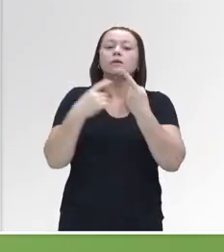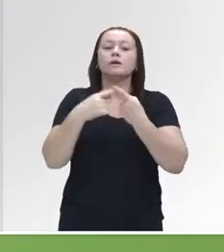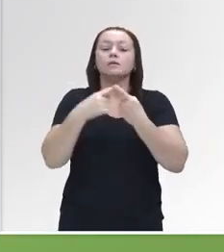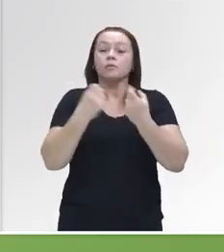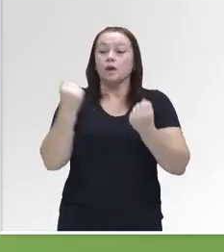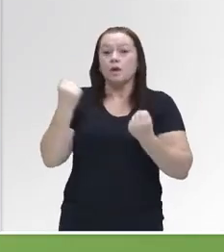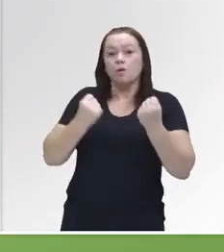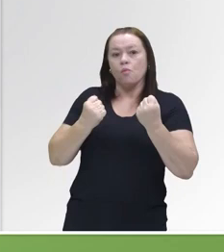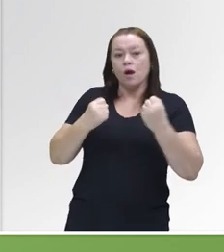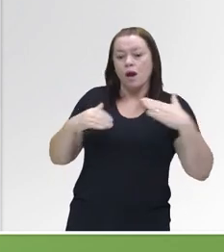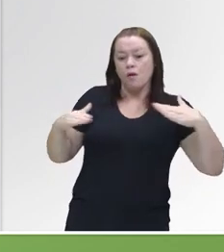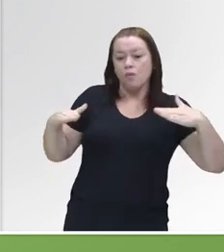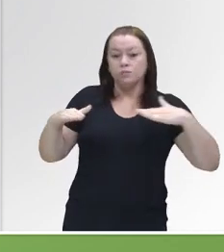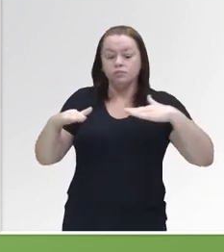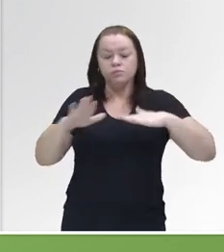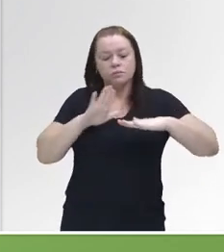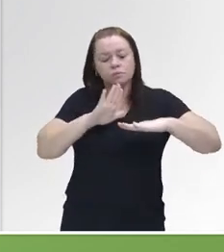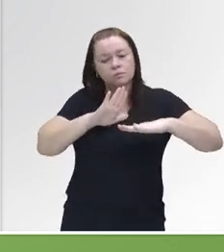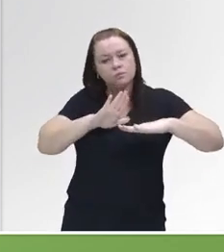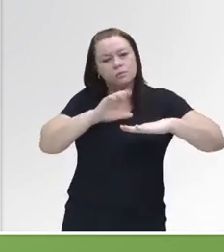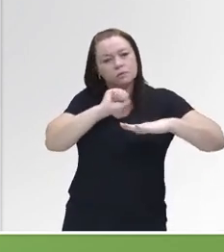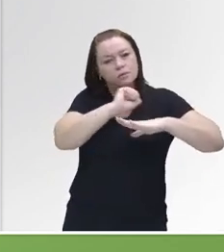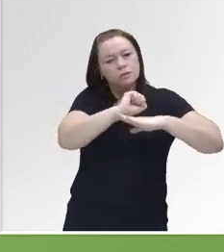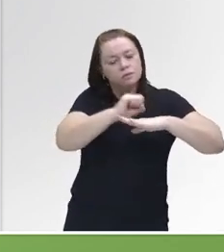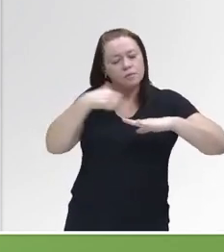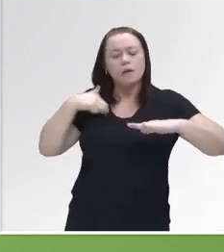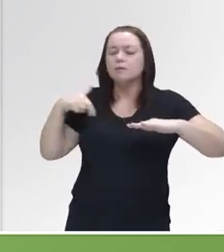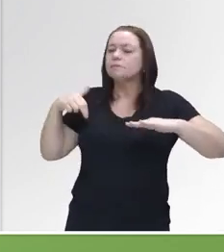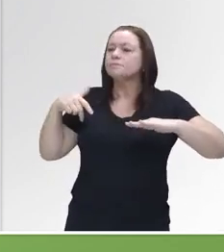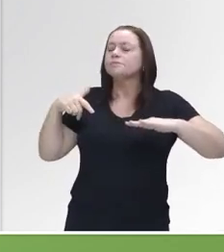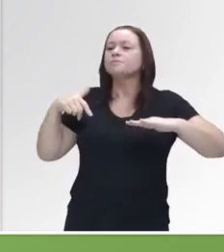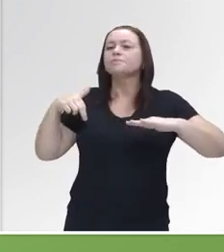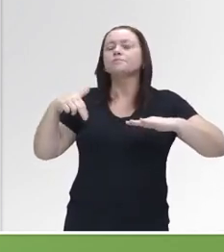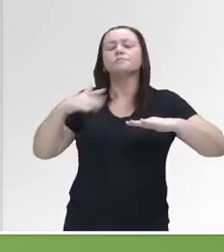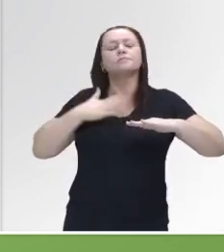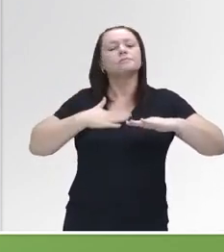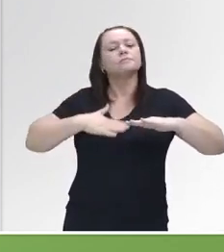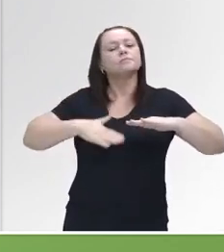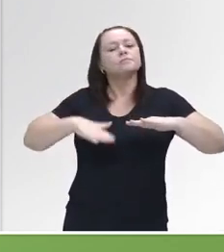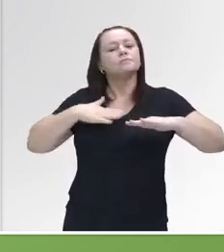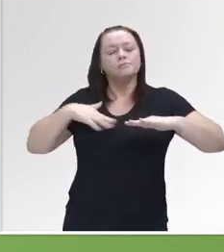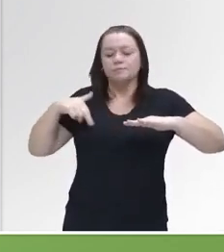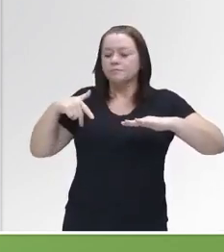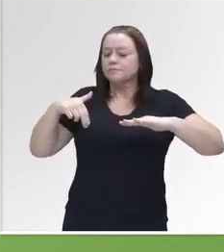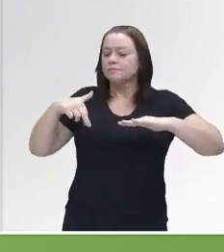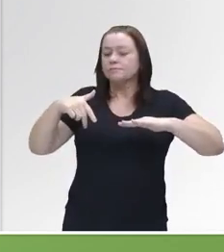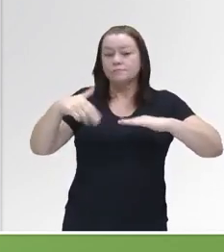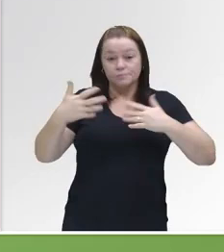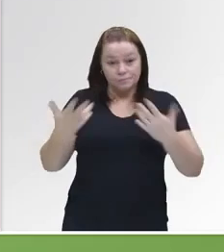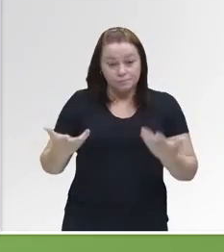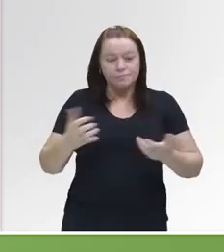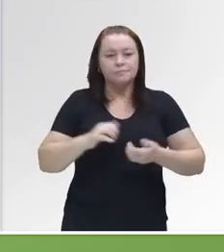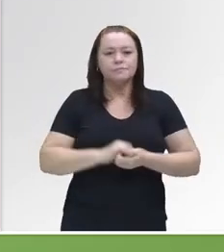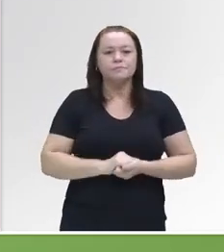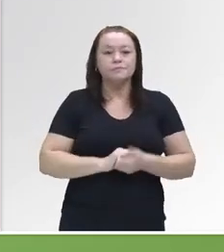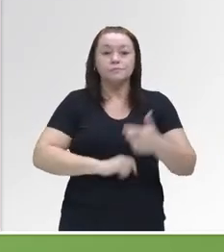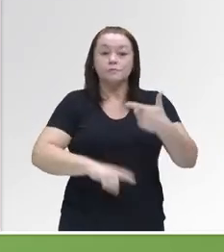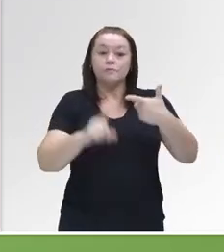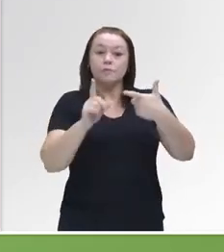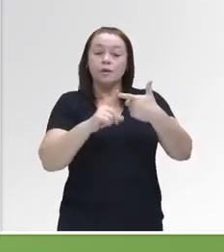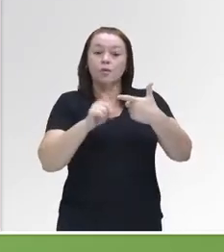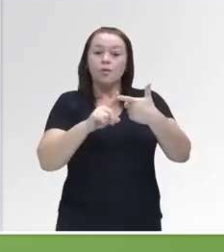vai se aproximar, e aí eu posso atravessar com uma certa tranquilidade. Um outro, aguardar o sinal